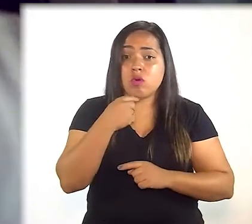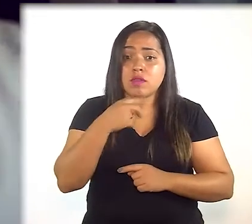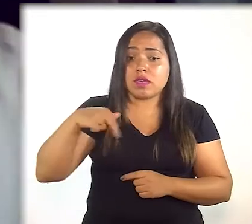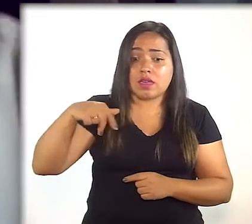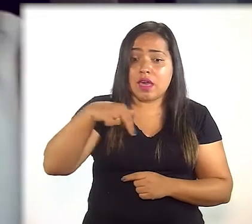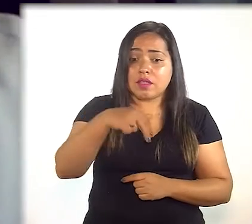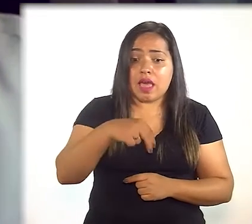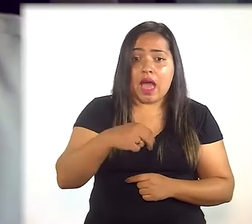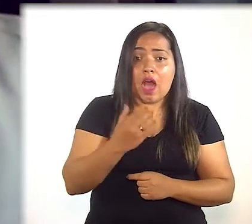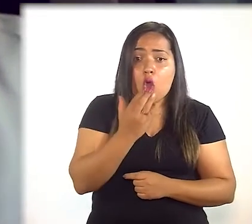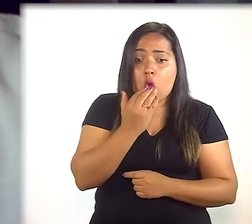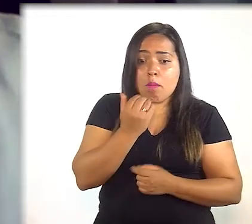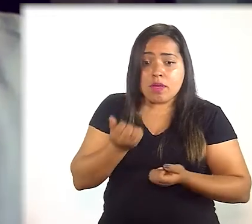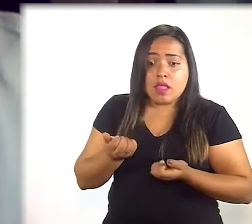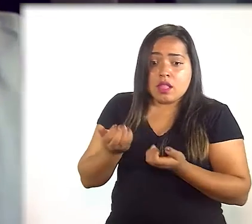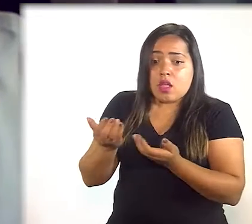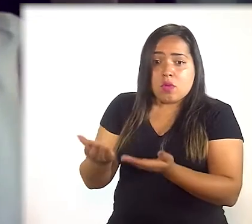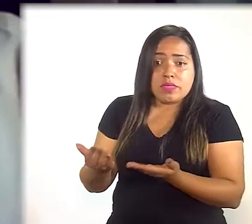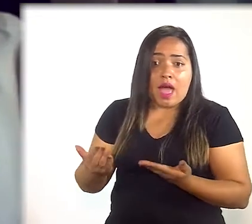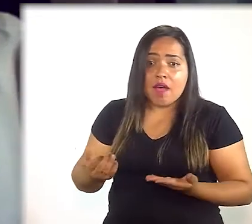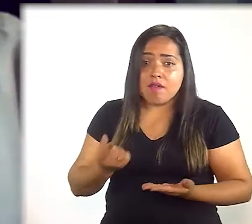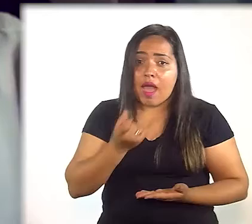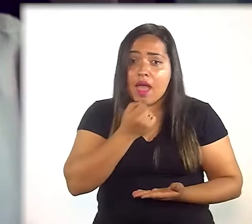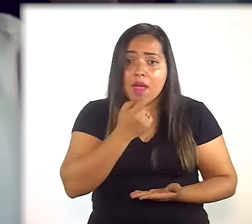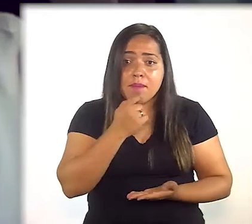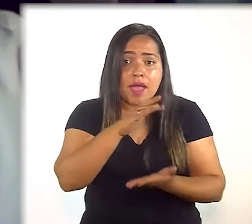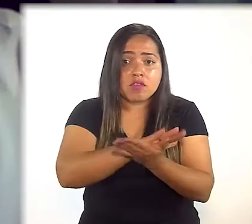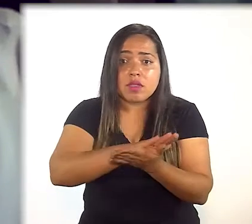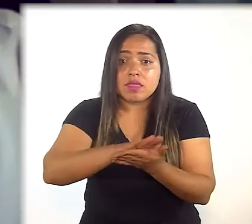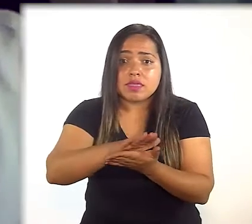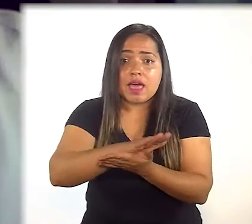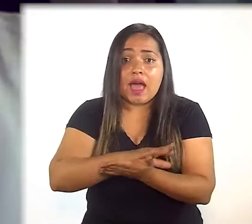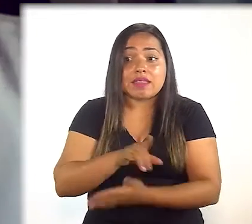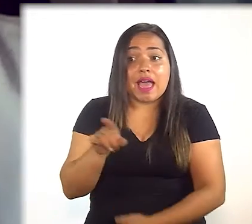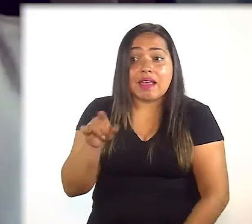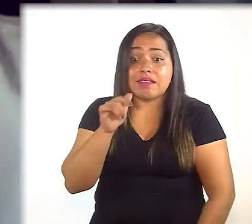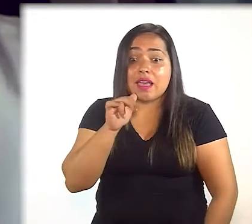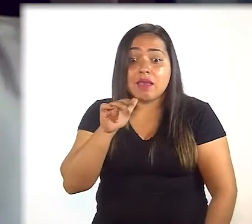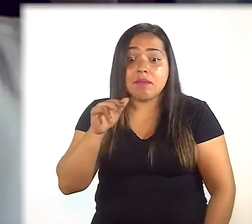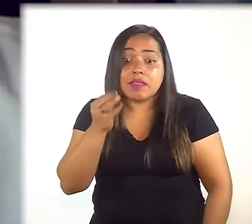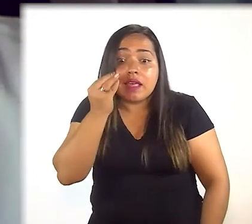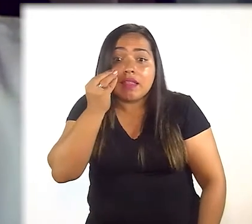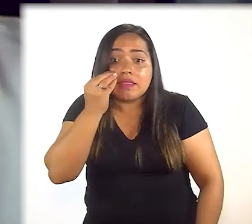tipo, ela tinha que se arrastar porque ela não conseguia andar, ninguém